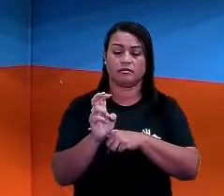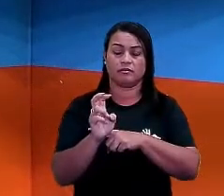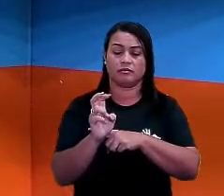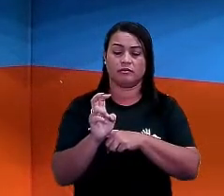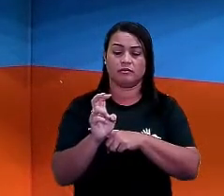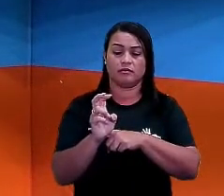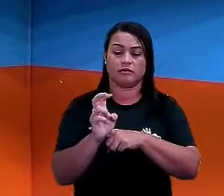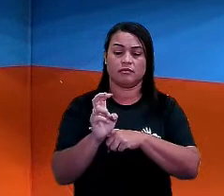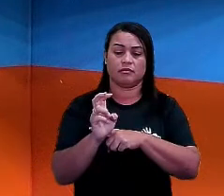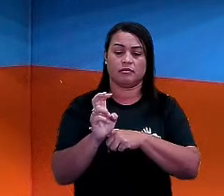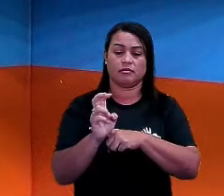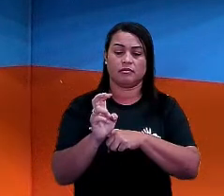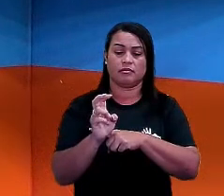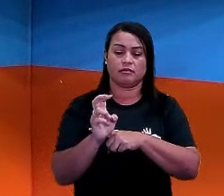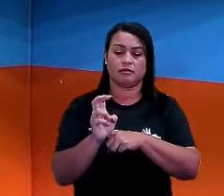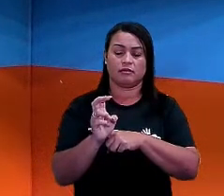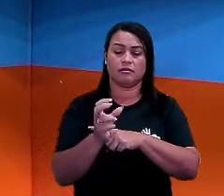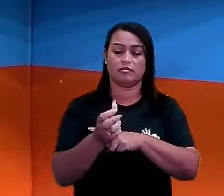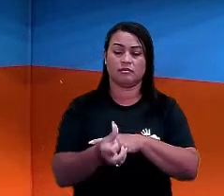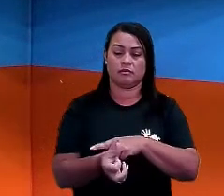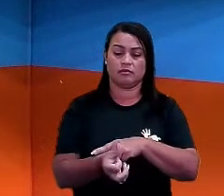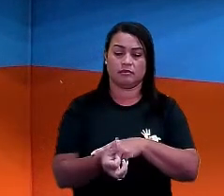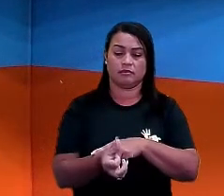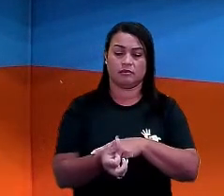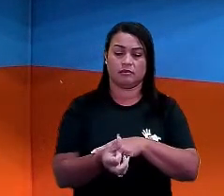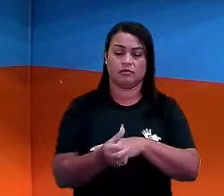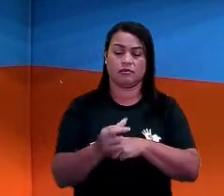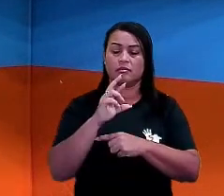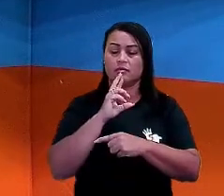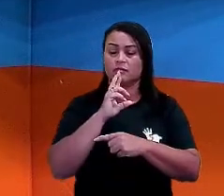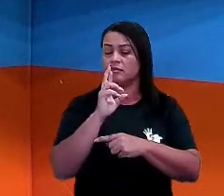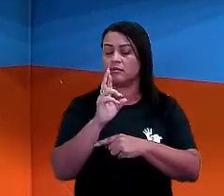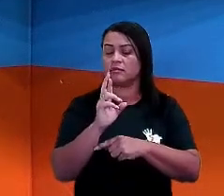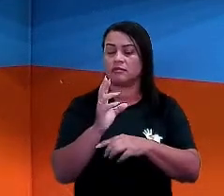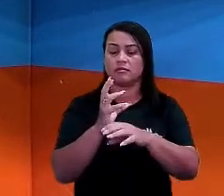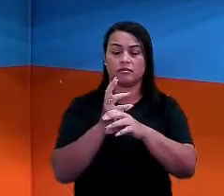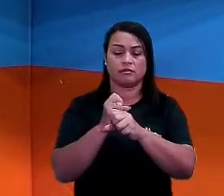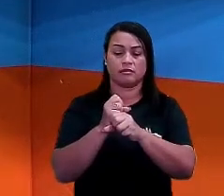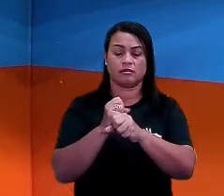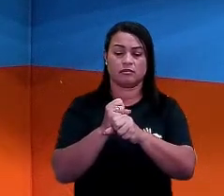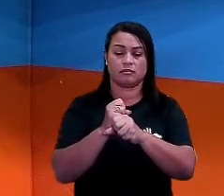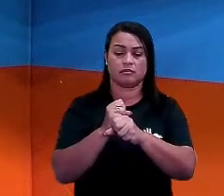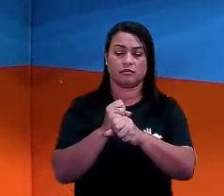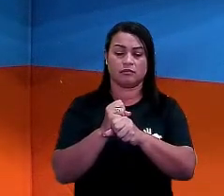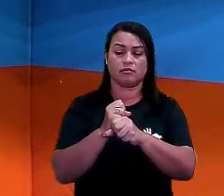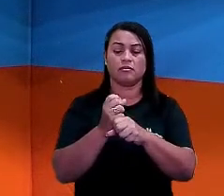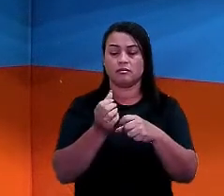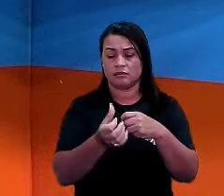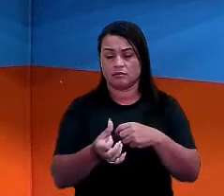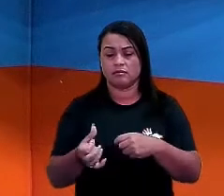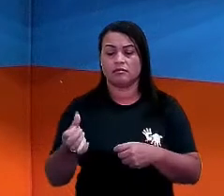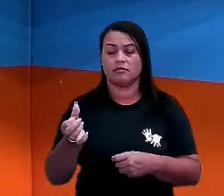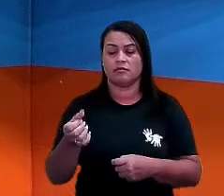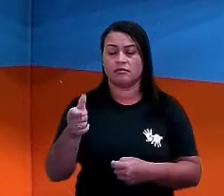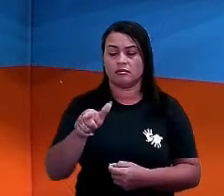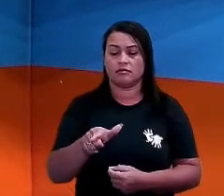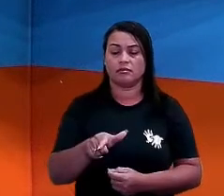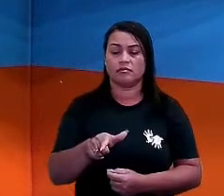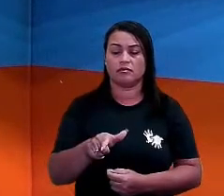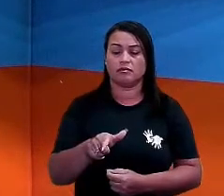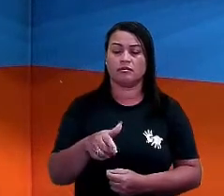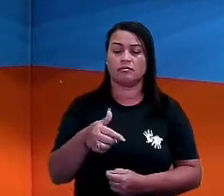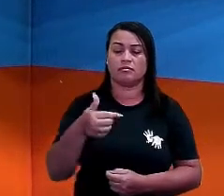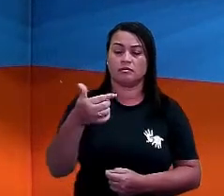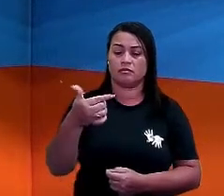5. Repito 6. Agora eu só somo aqui e vou repetir o 6 de novo. Puxo um